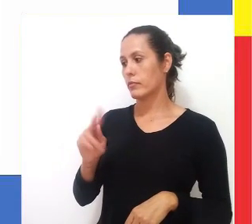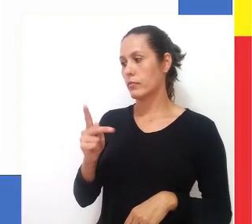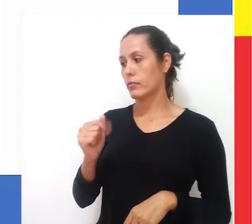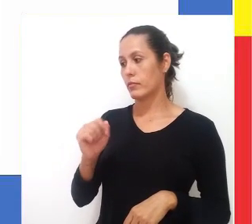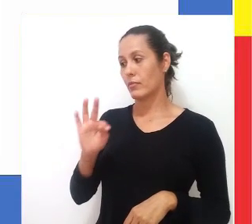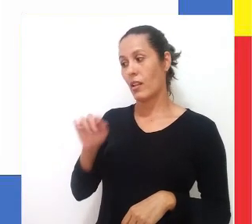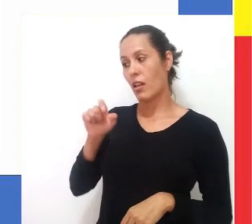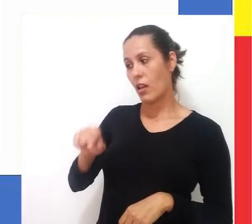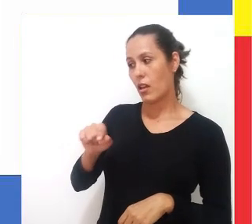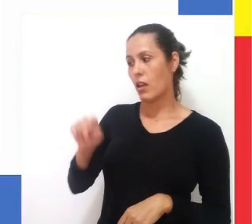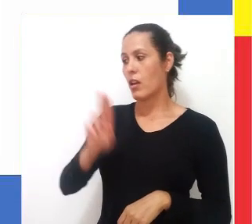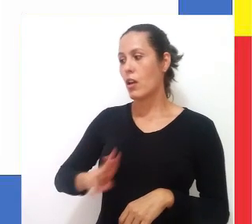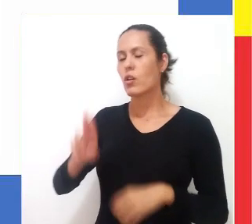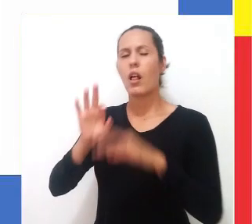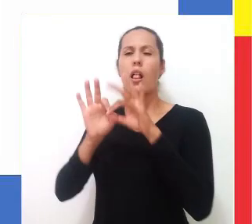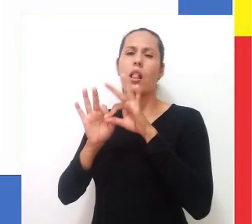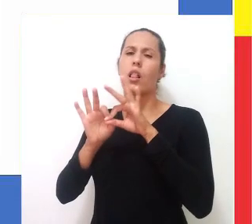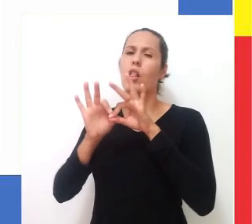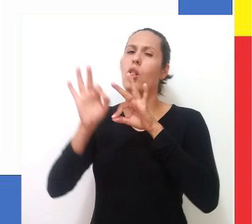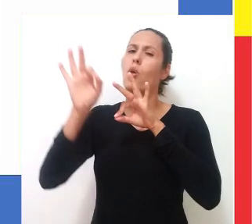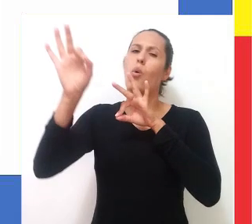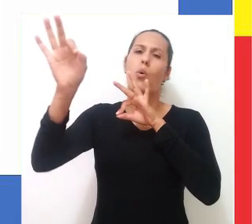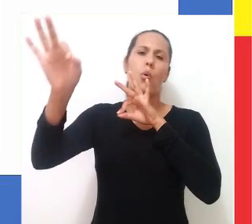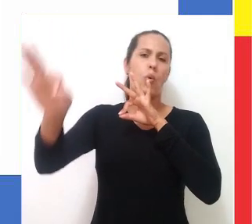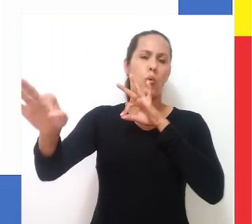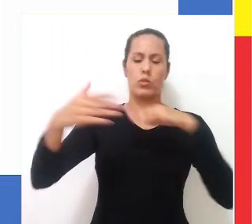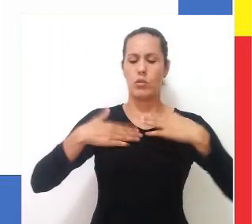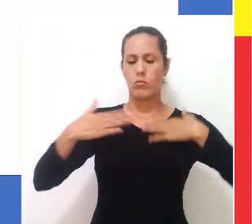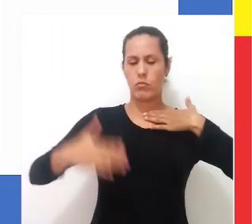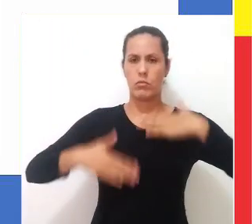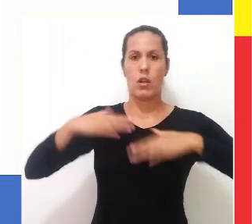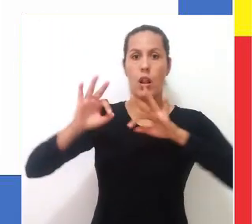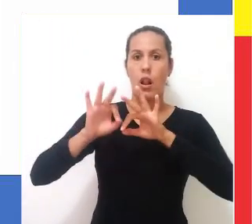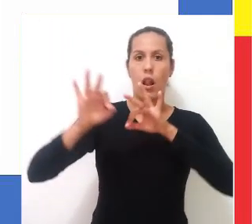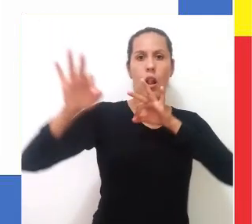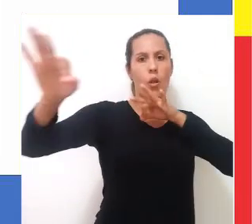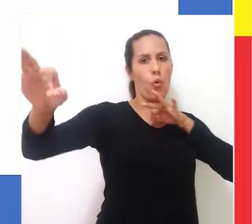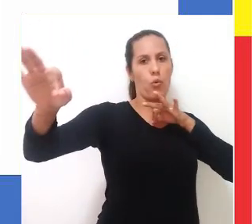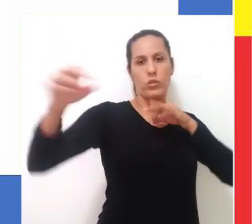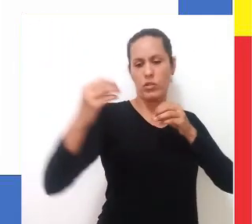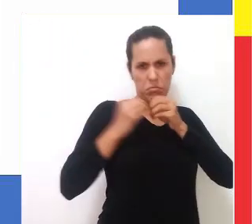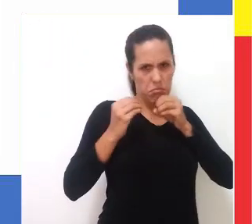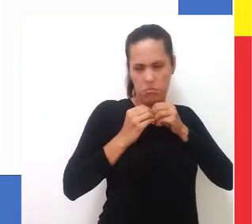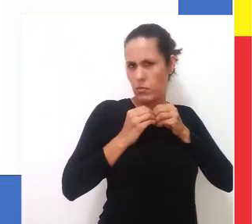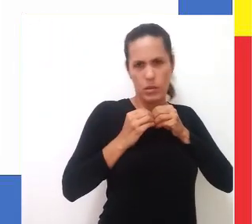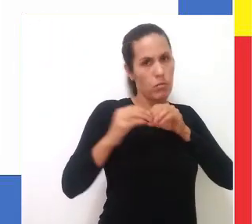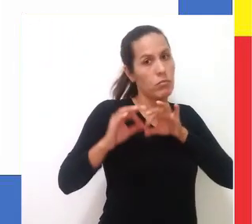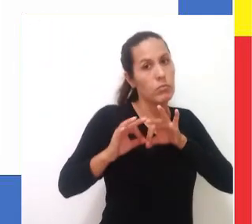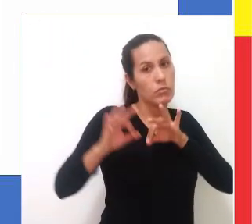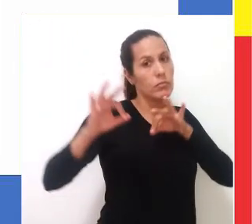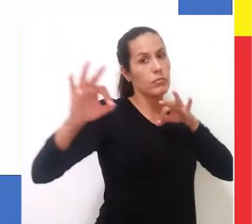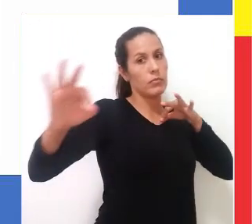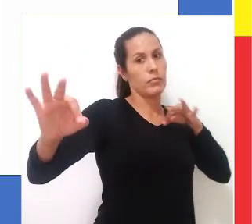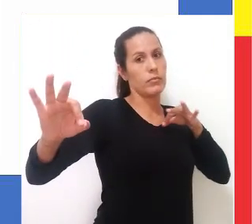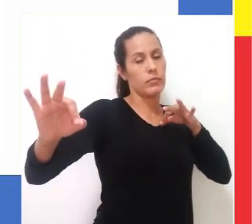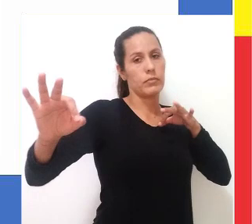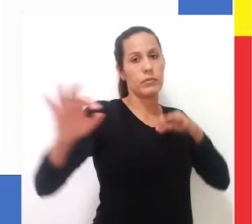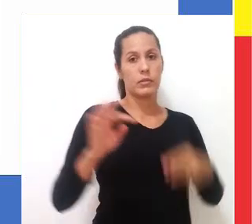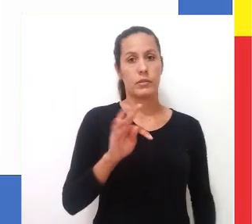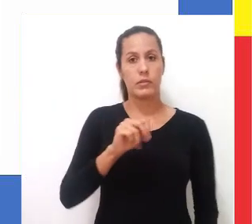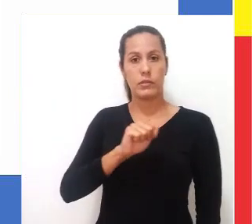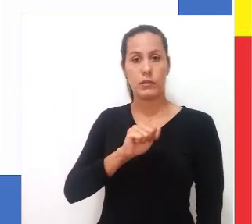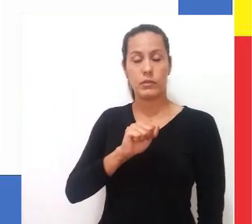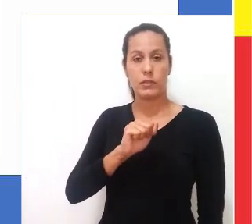o objeto ou alguém está longe de mim. Não, eu não estou próximo a esse objeto. Então,